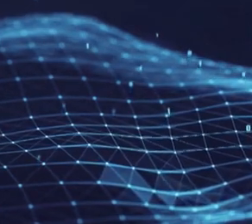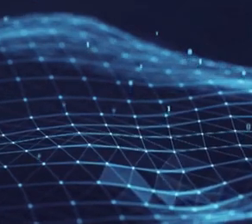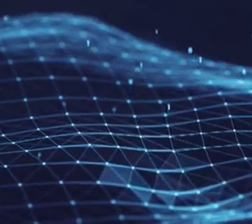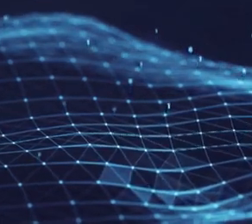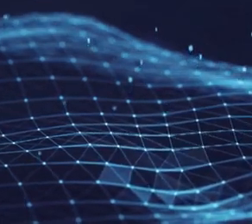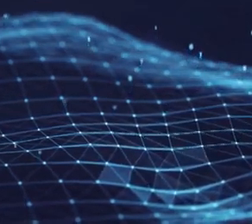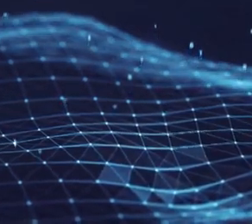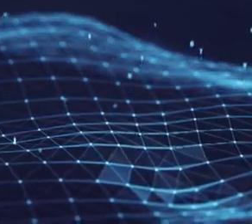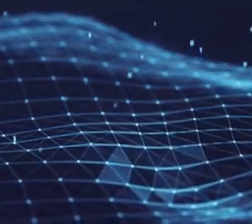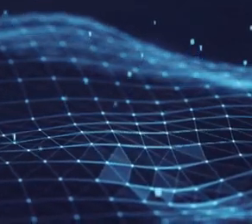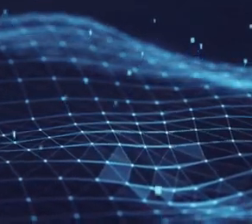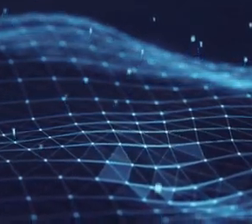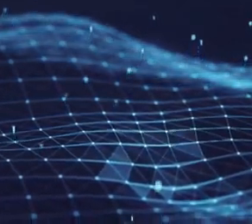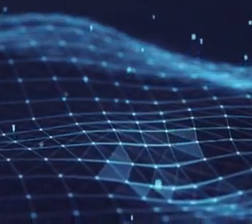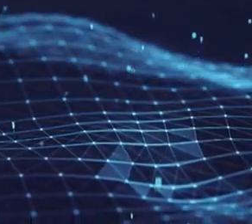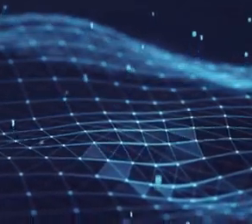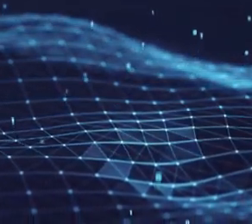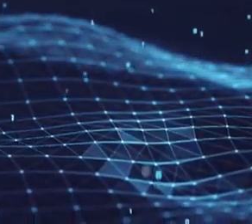Transcrição e